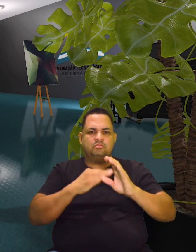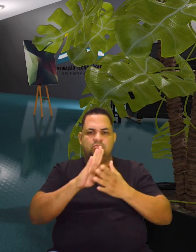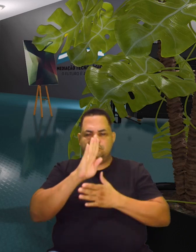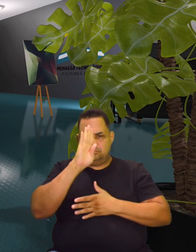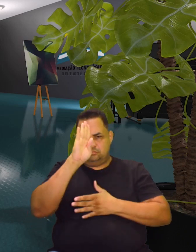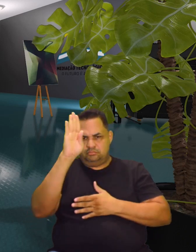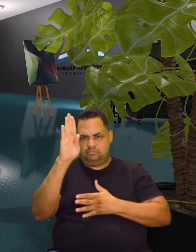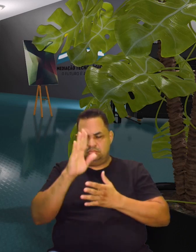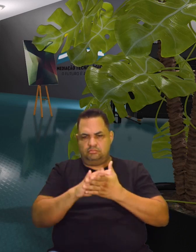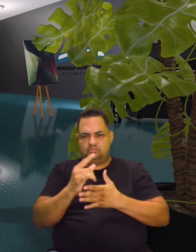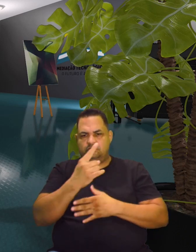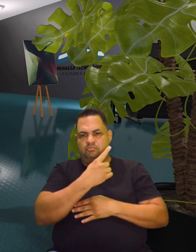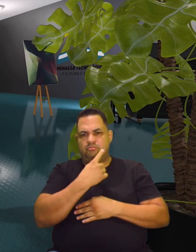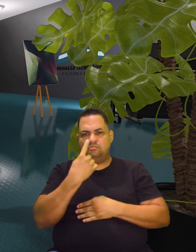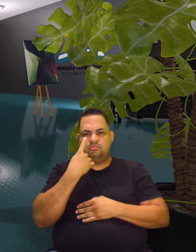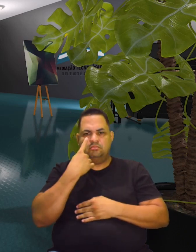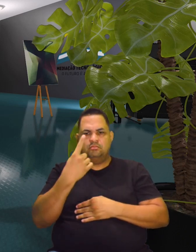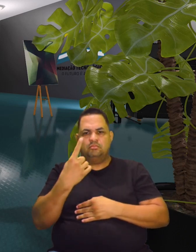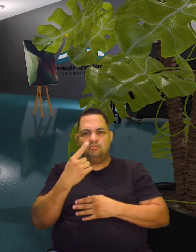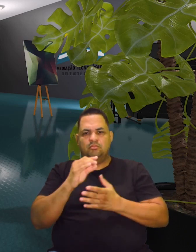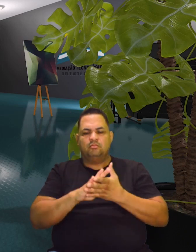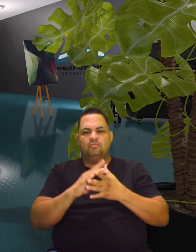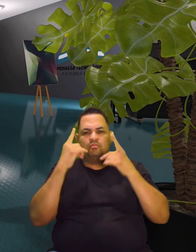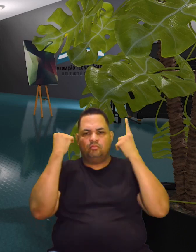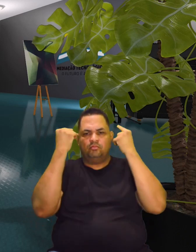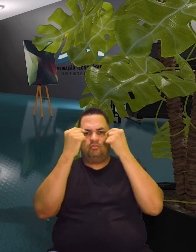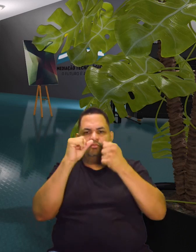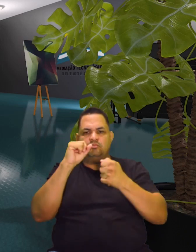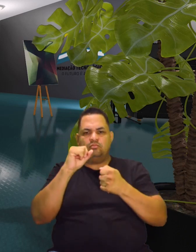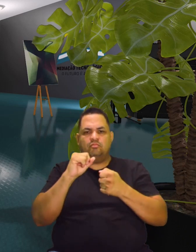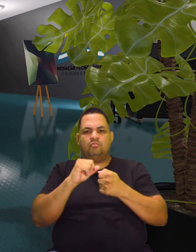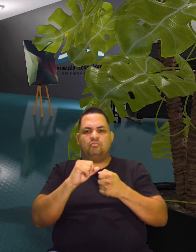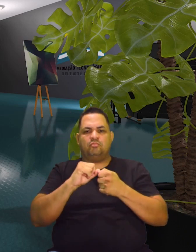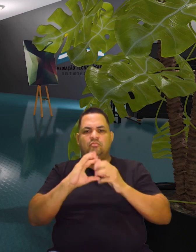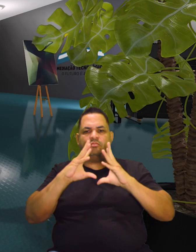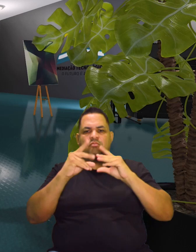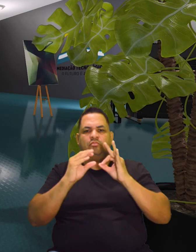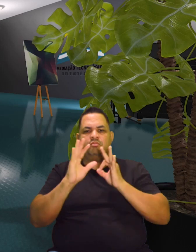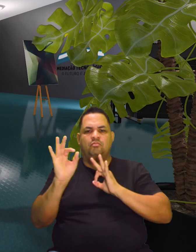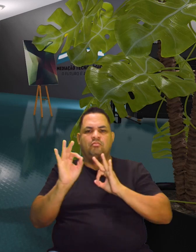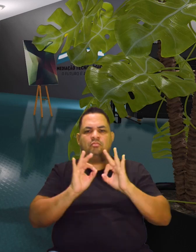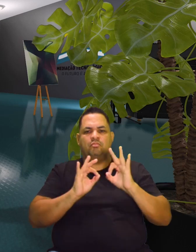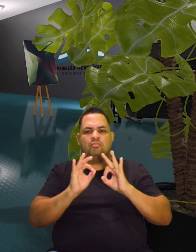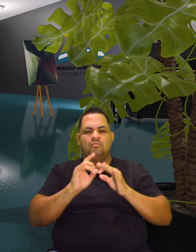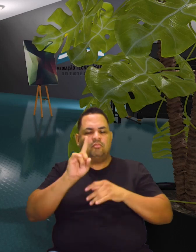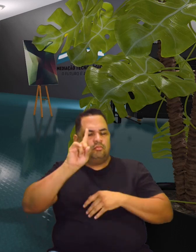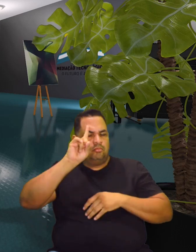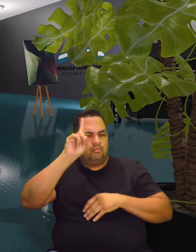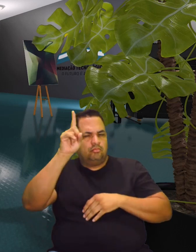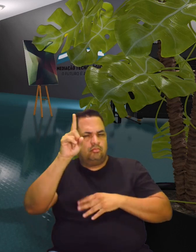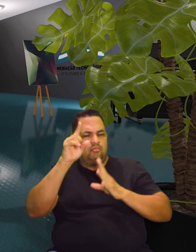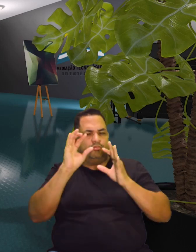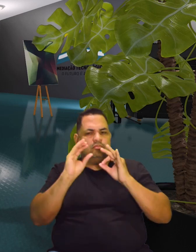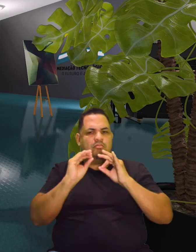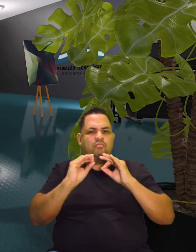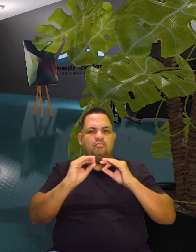principais. Então nós observamos aí que os gregos fizeram tudo com muita criatividade, com